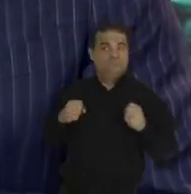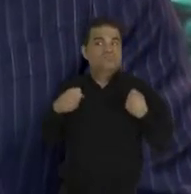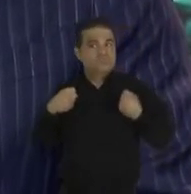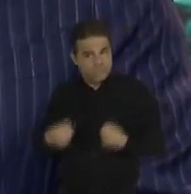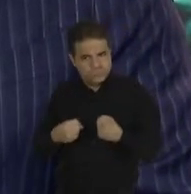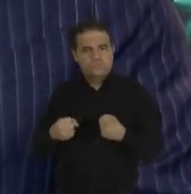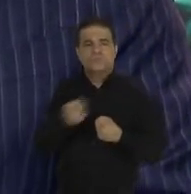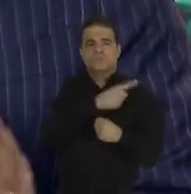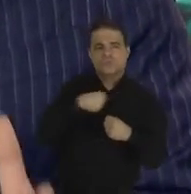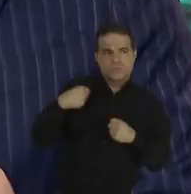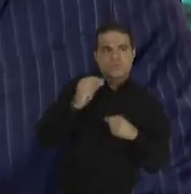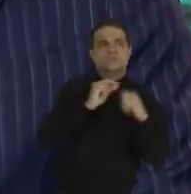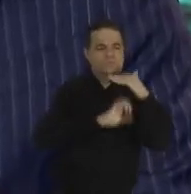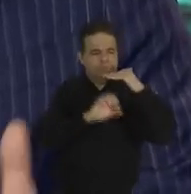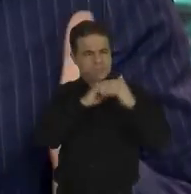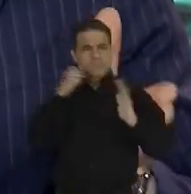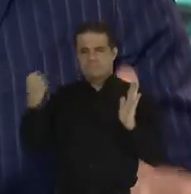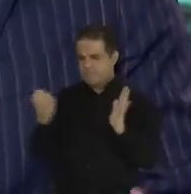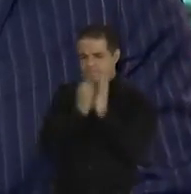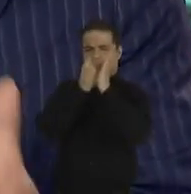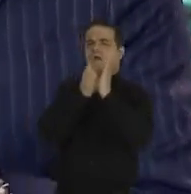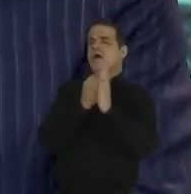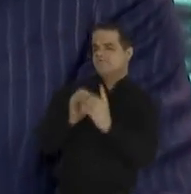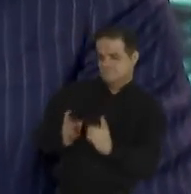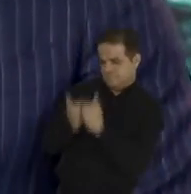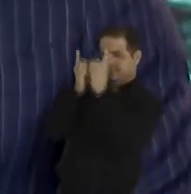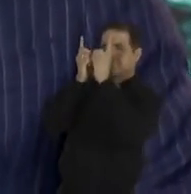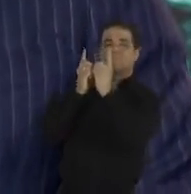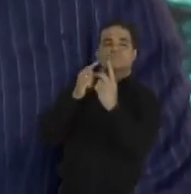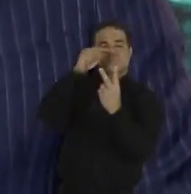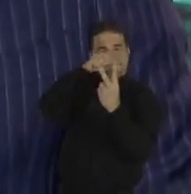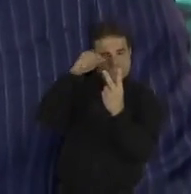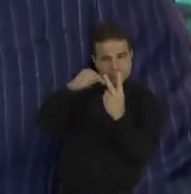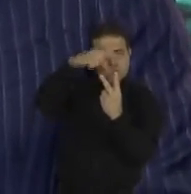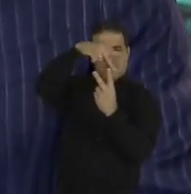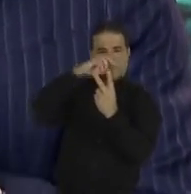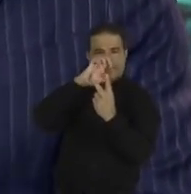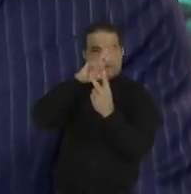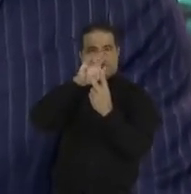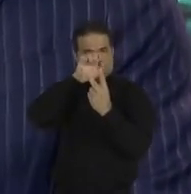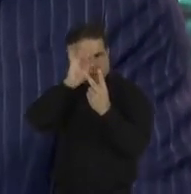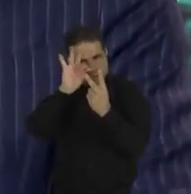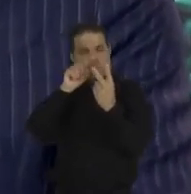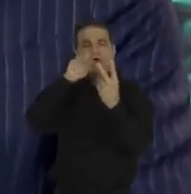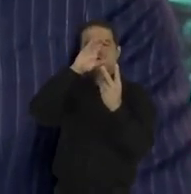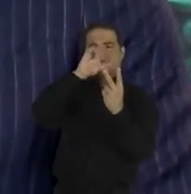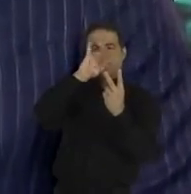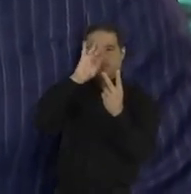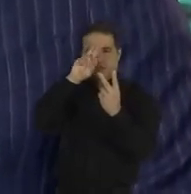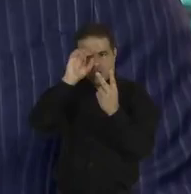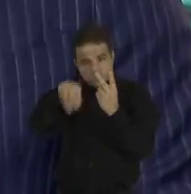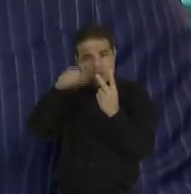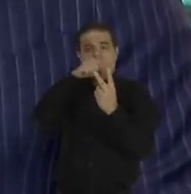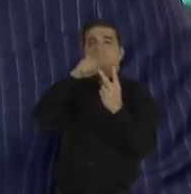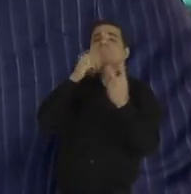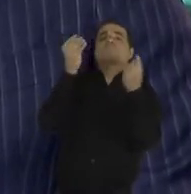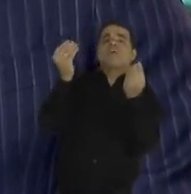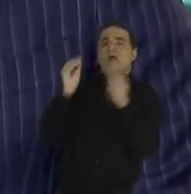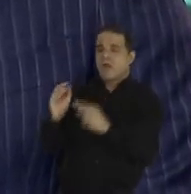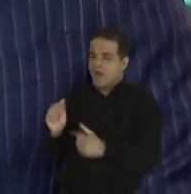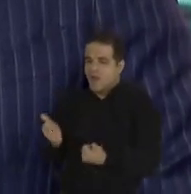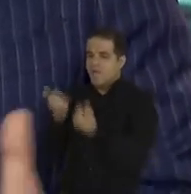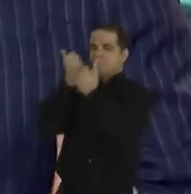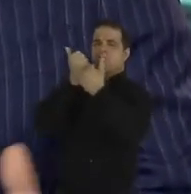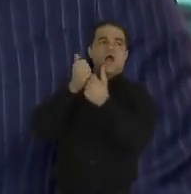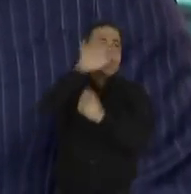constante das Estrelas antes as marcas pela ter nesse caso do Peugeot e Citroen e na apoiar a preservação do